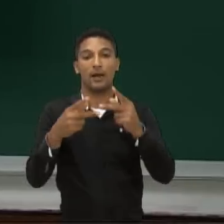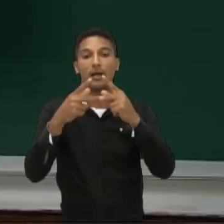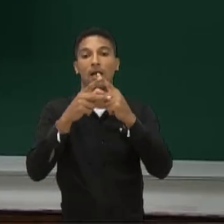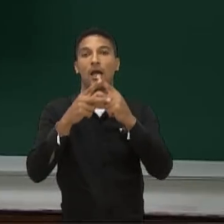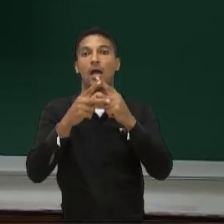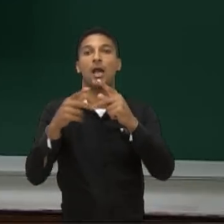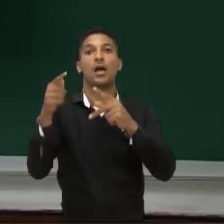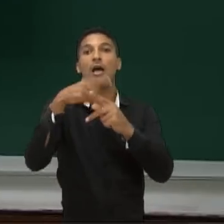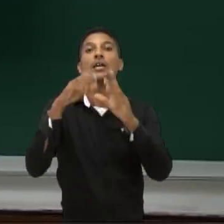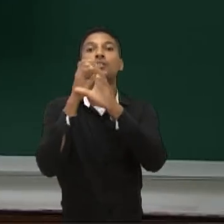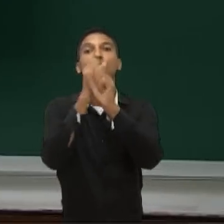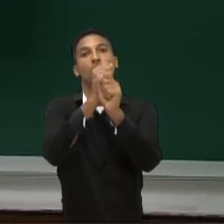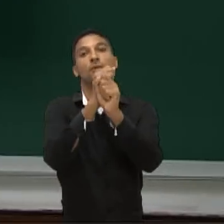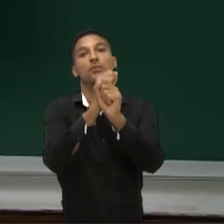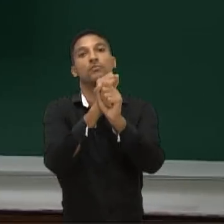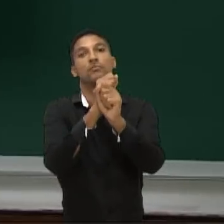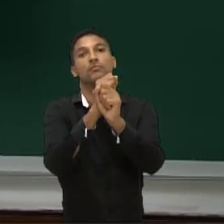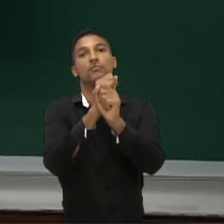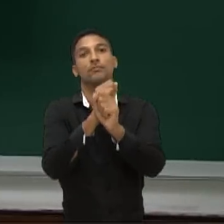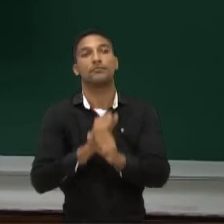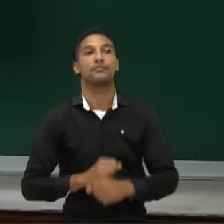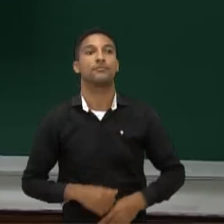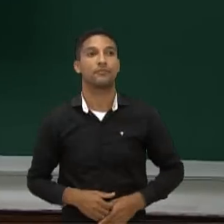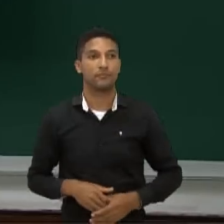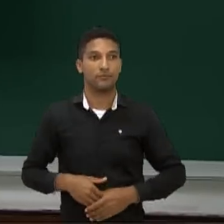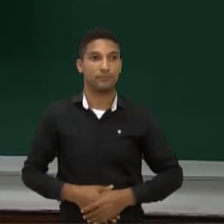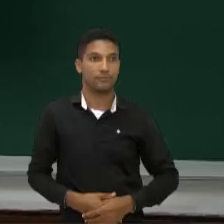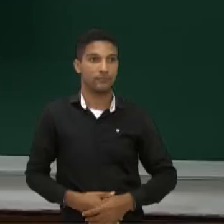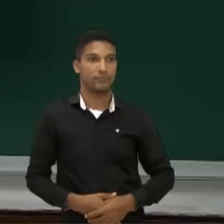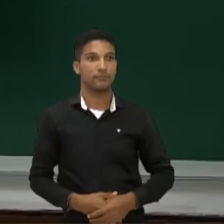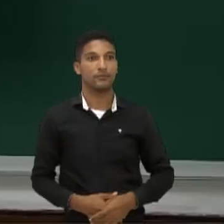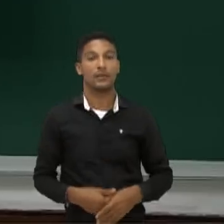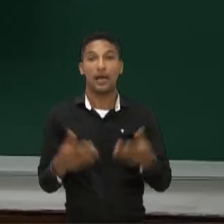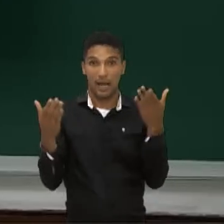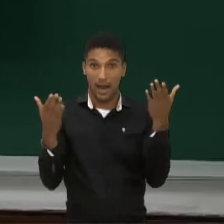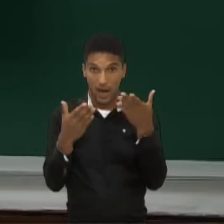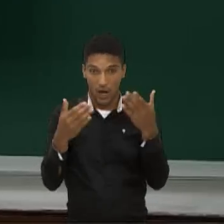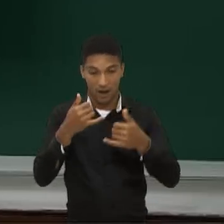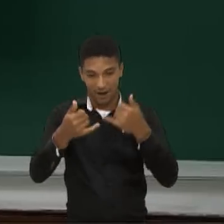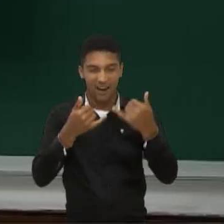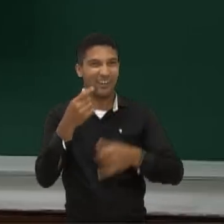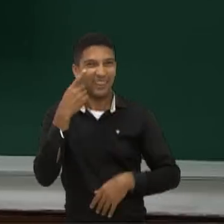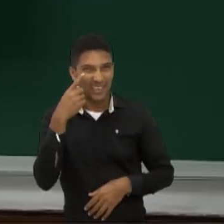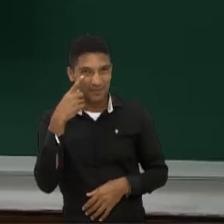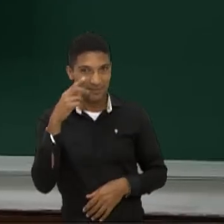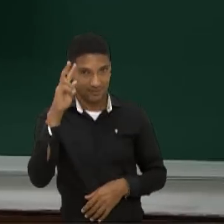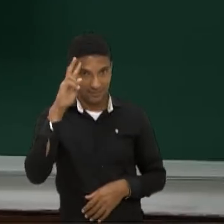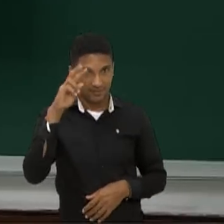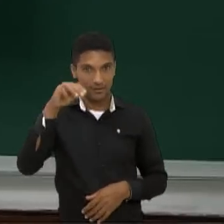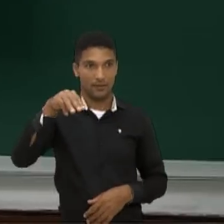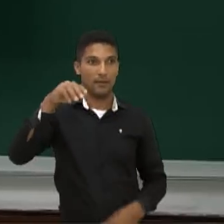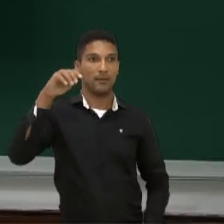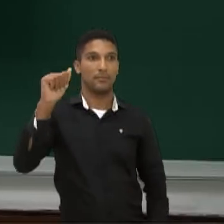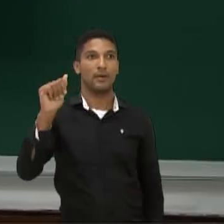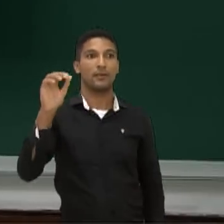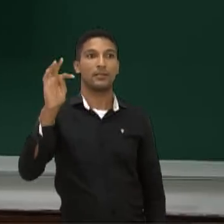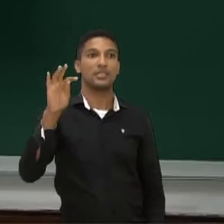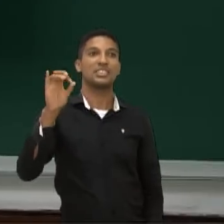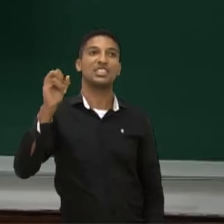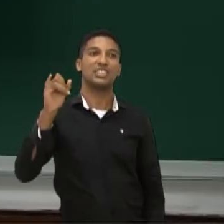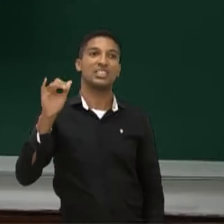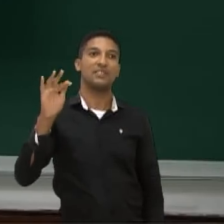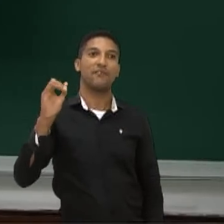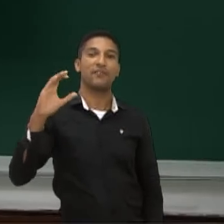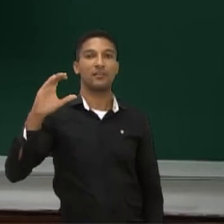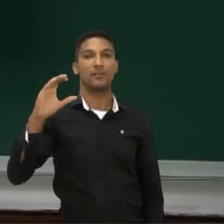lembre-se lá de jogar o Matific, tá bom? Tem jogos bem legais, bem divertidos para vocês aproveitarem aí